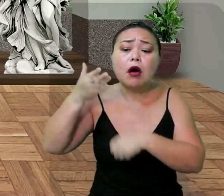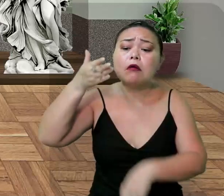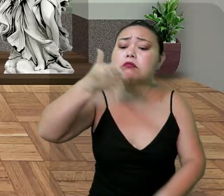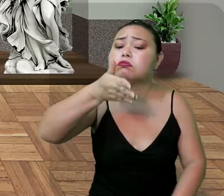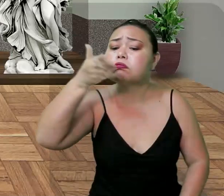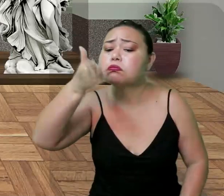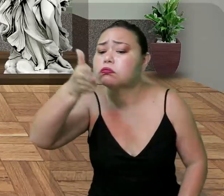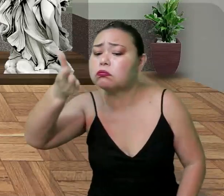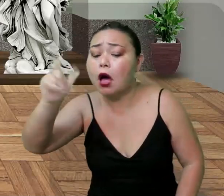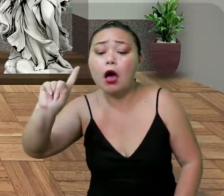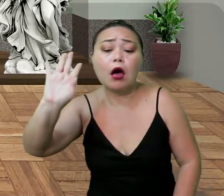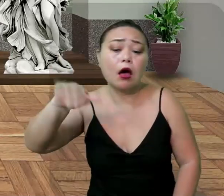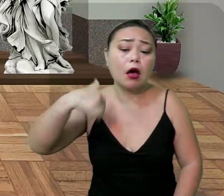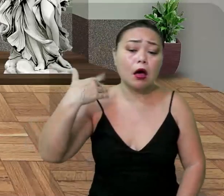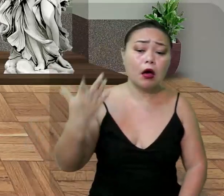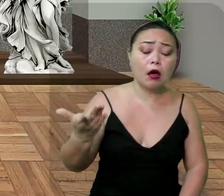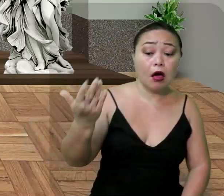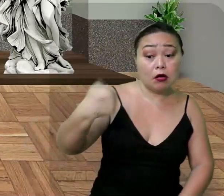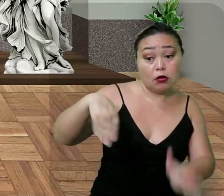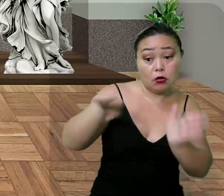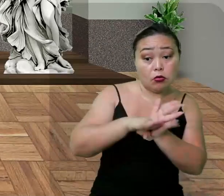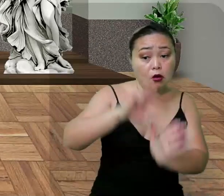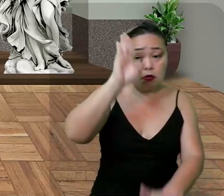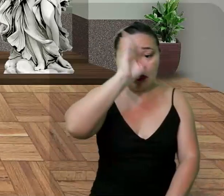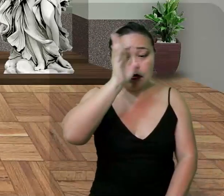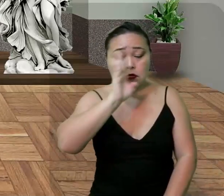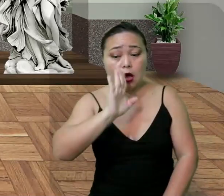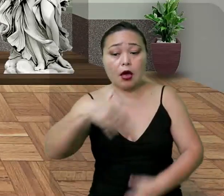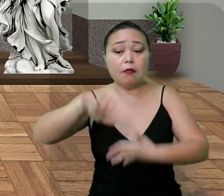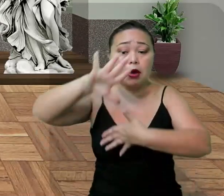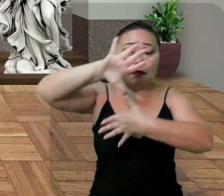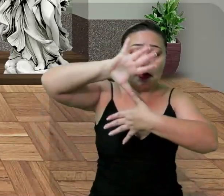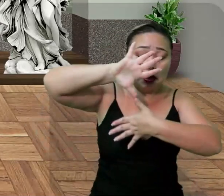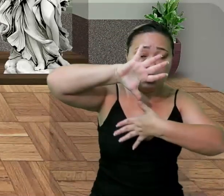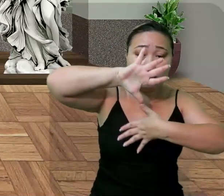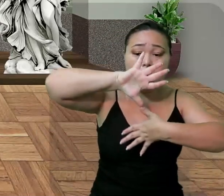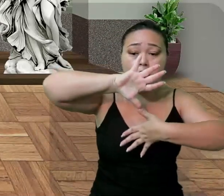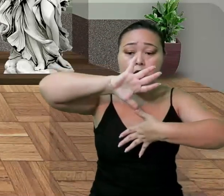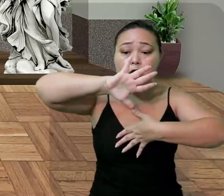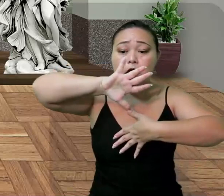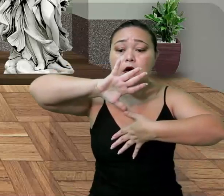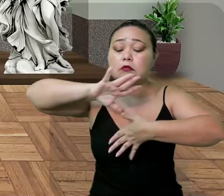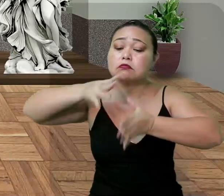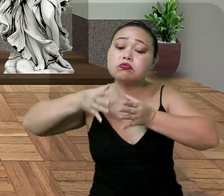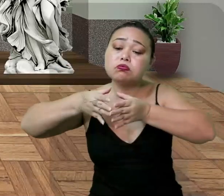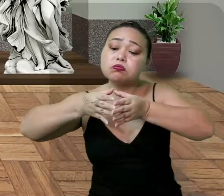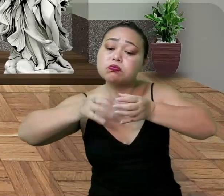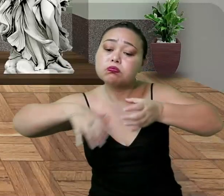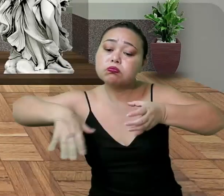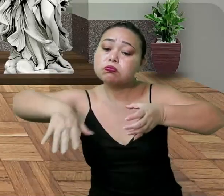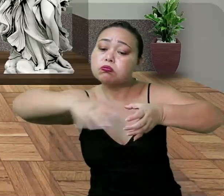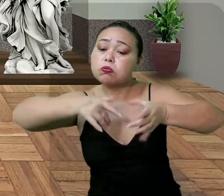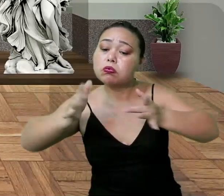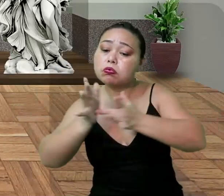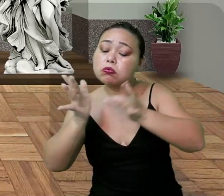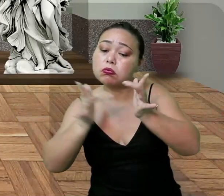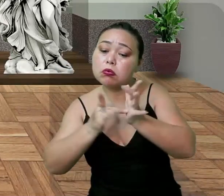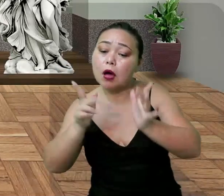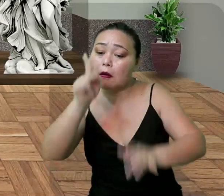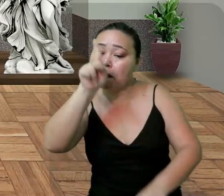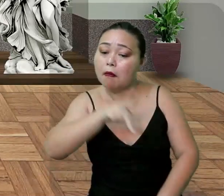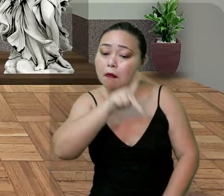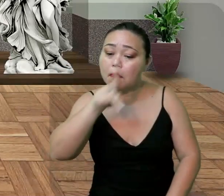mares. Aí é quando vem para cá, para o Brasil, para a América, a Companhia de Jesus, comandada pelo